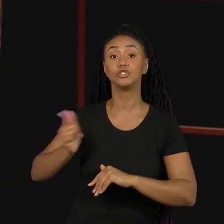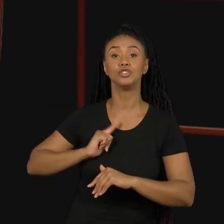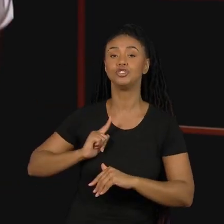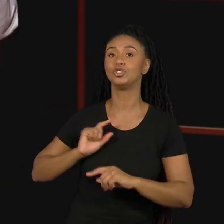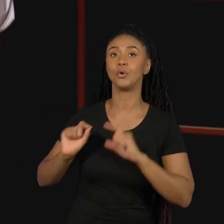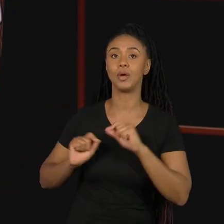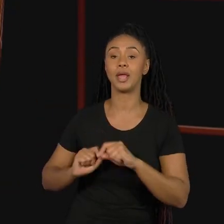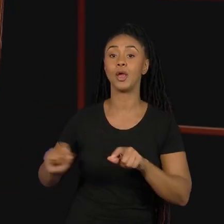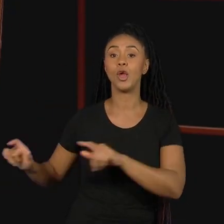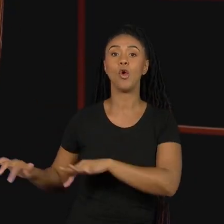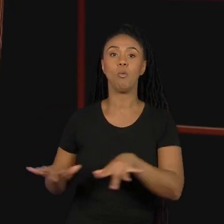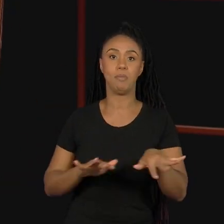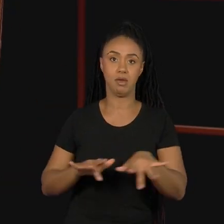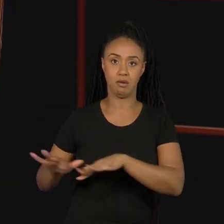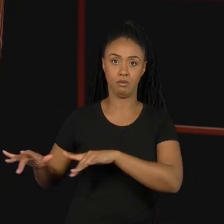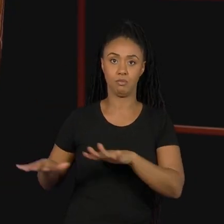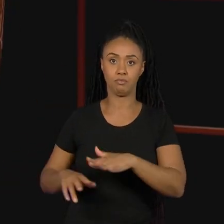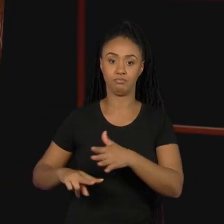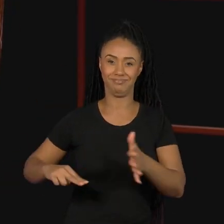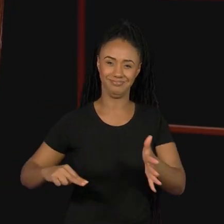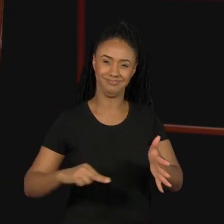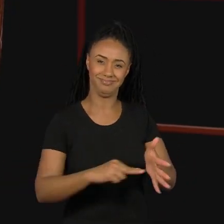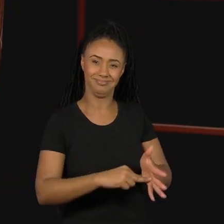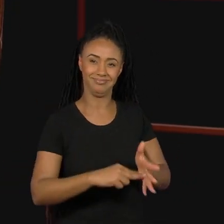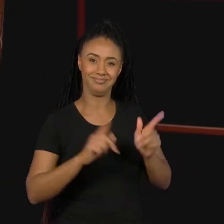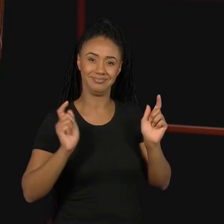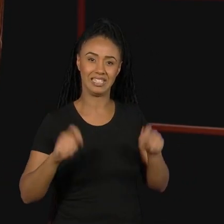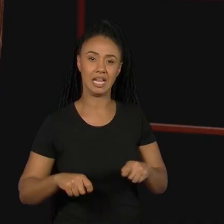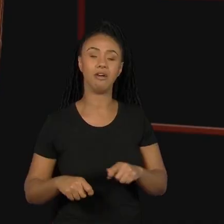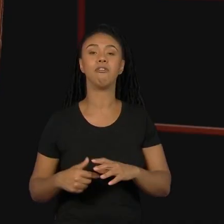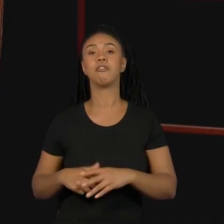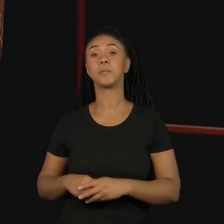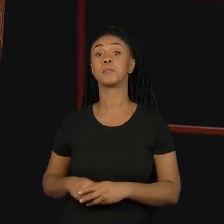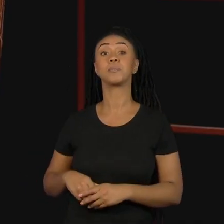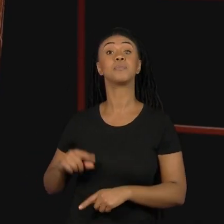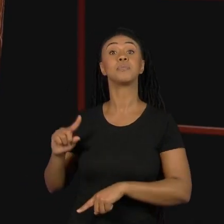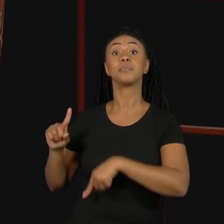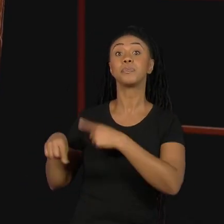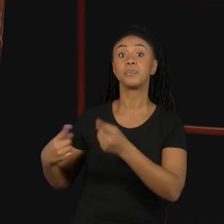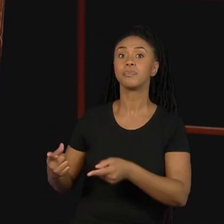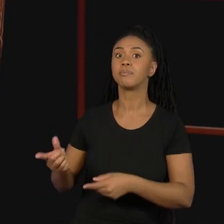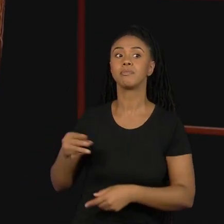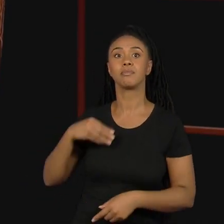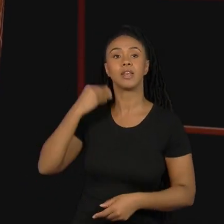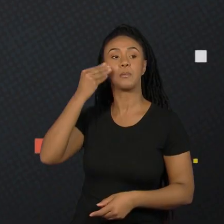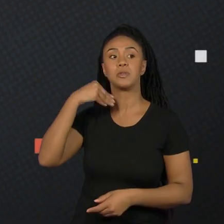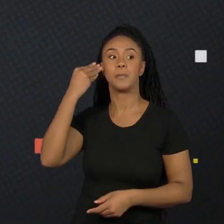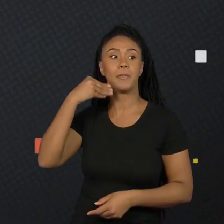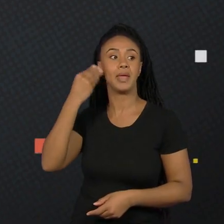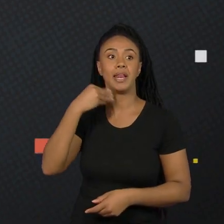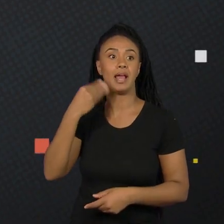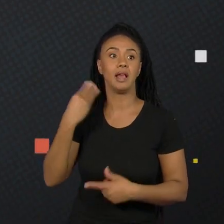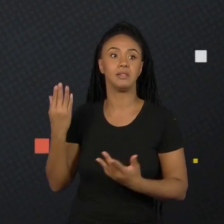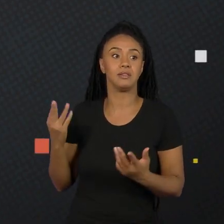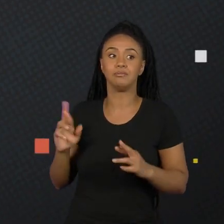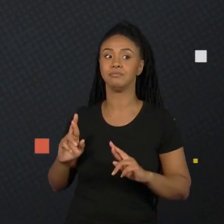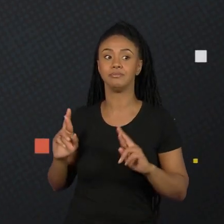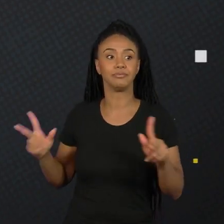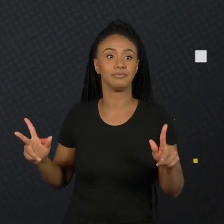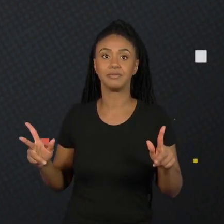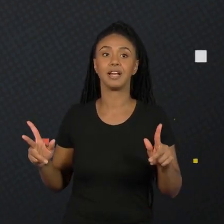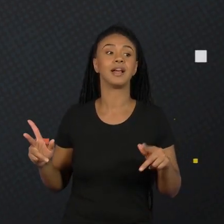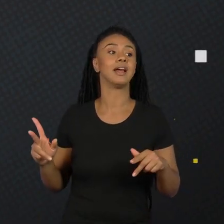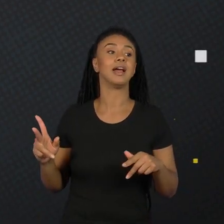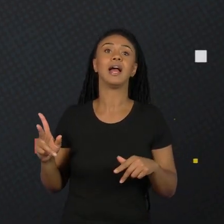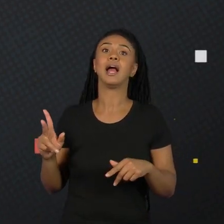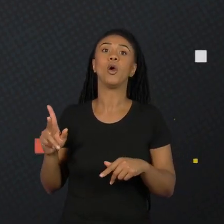um piano elétrico, porque eu tinha esperado um pouco antes a experiência do King Crimson, Kate Tippett. Então, eu te aluguei para